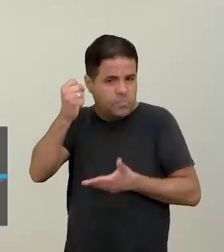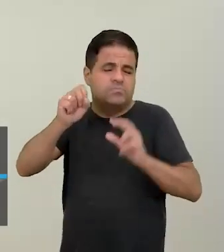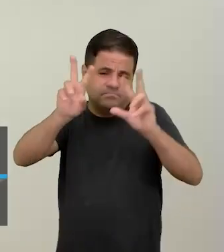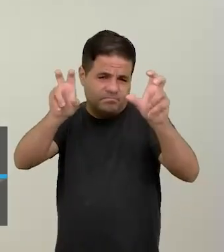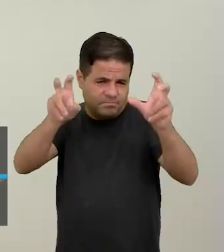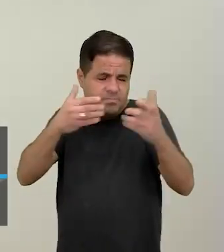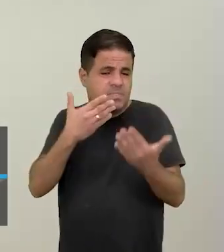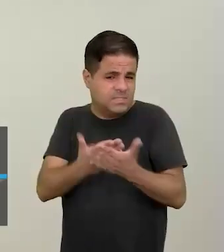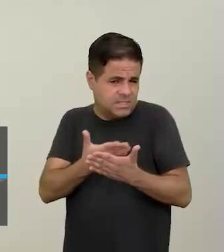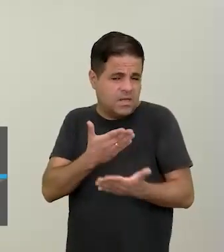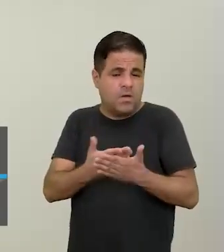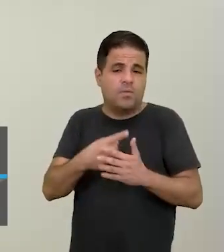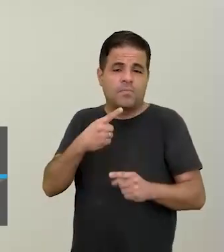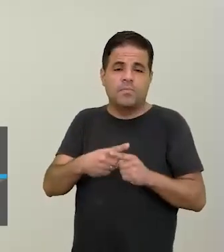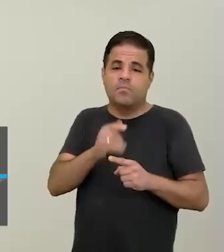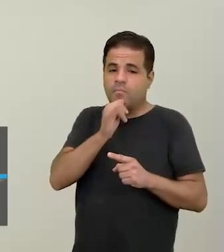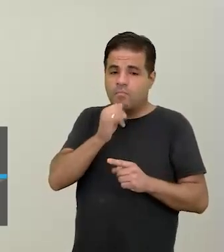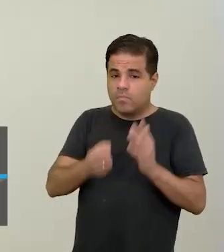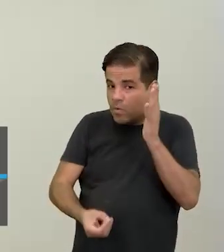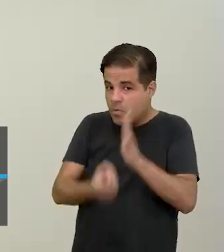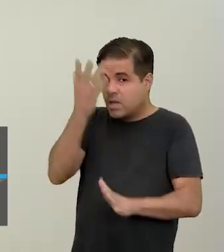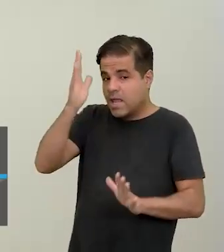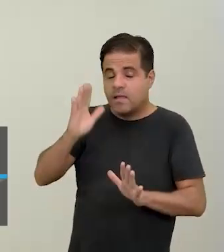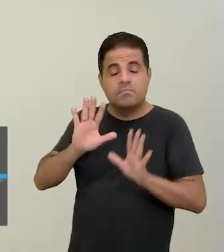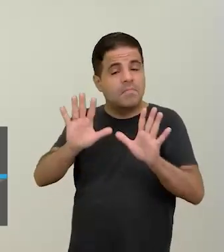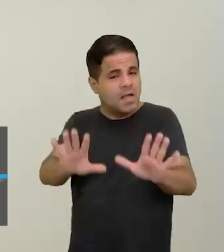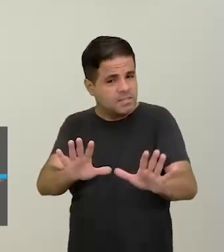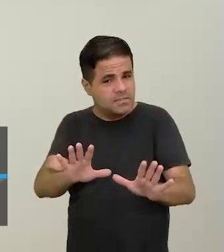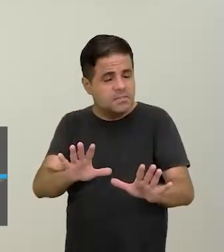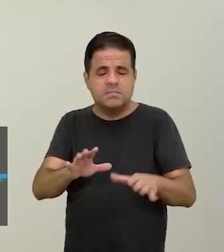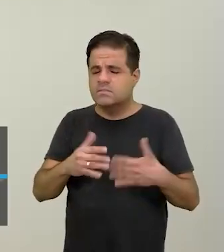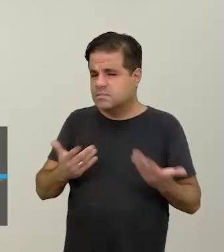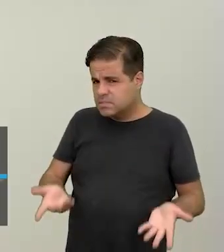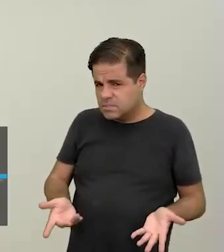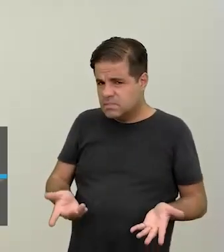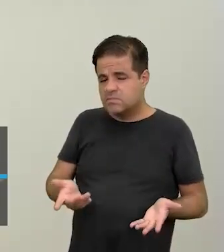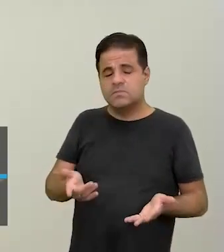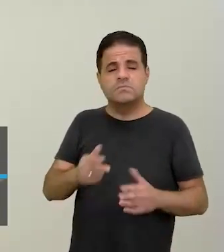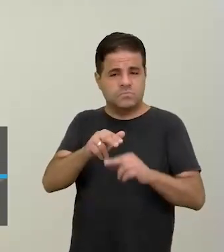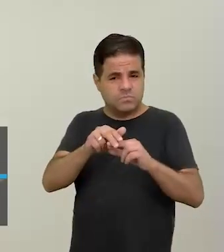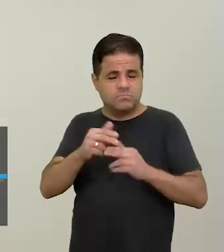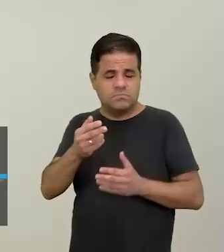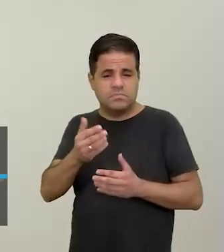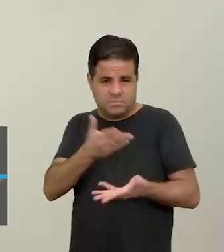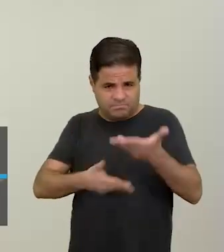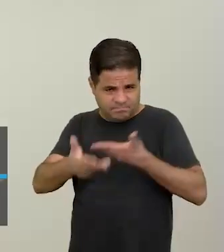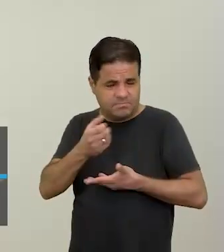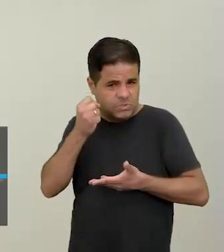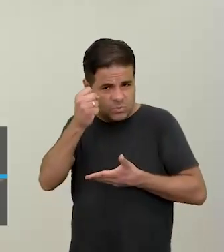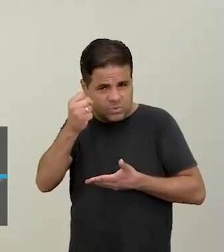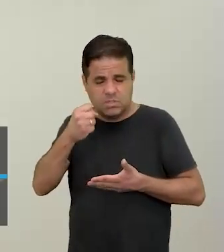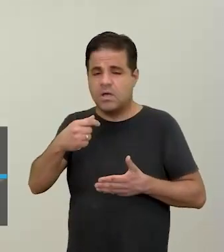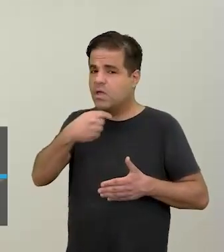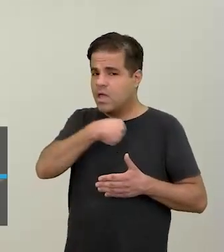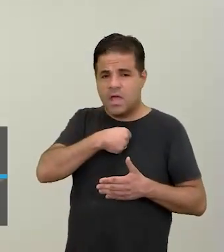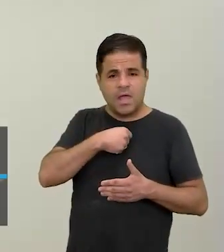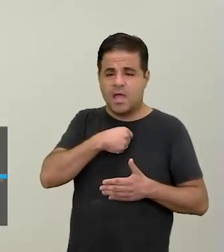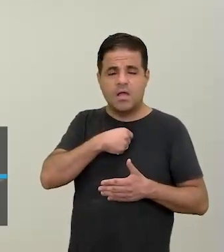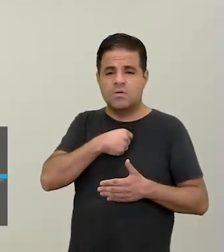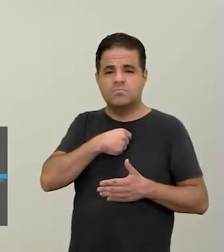poder com essa aula, porque, vamos dizer, eu criei. Mas isso não significa que, por causa dessa relação de poder, eu